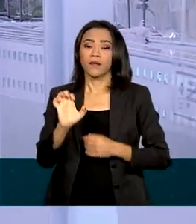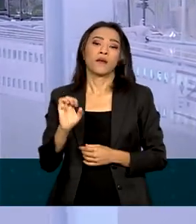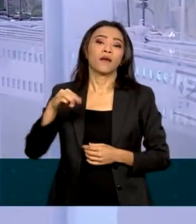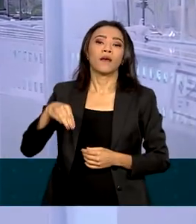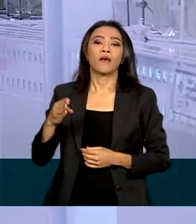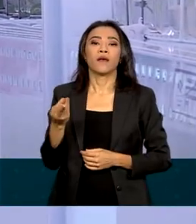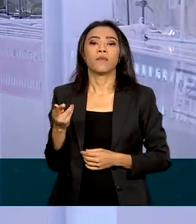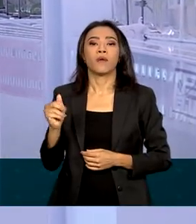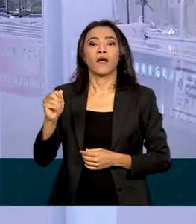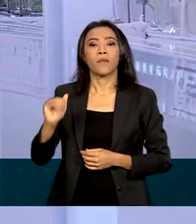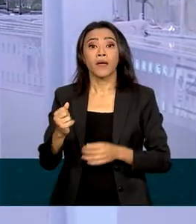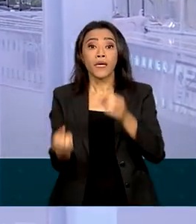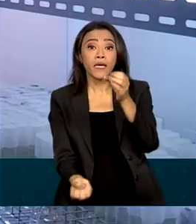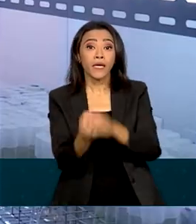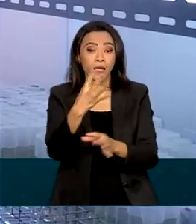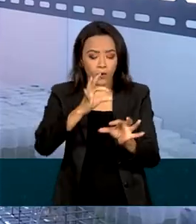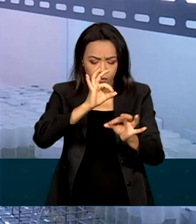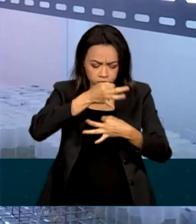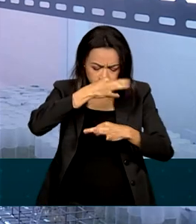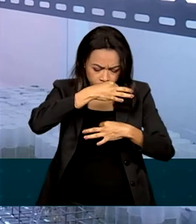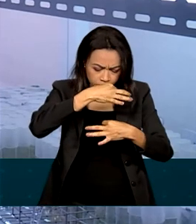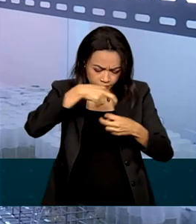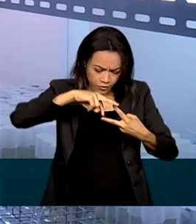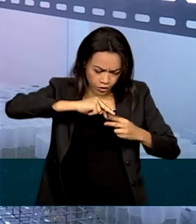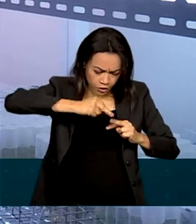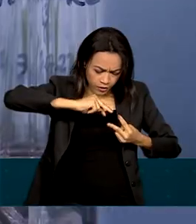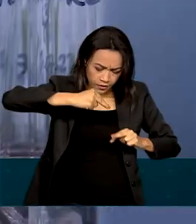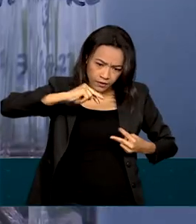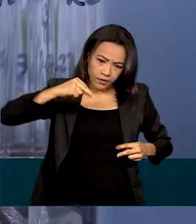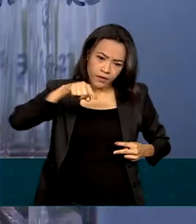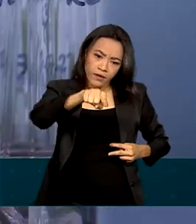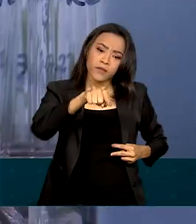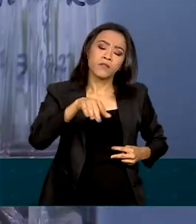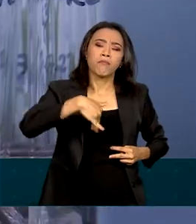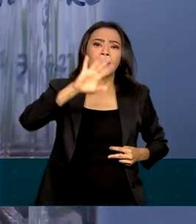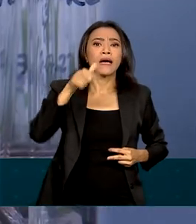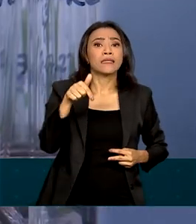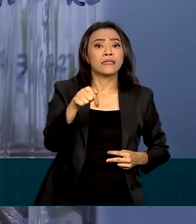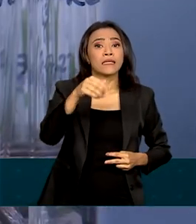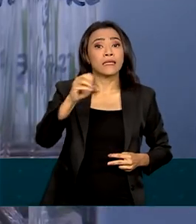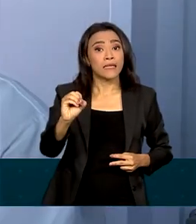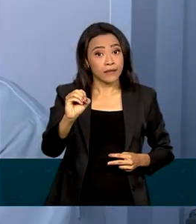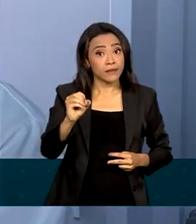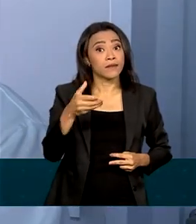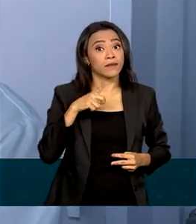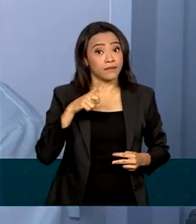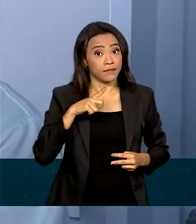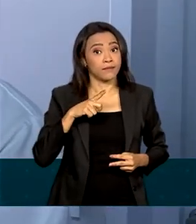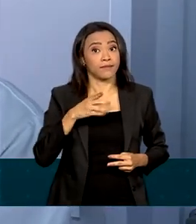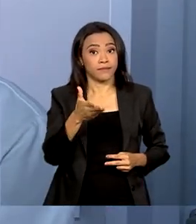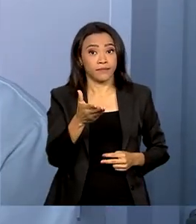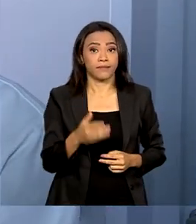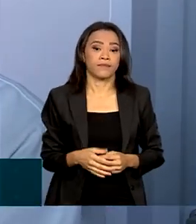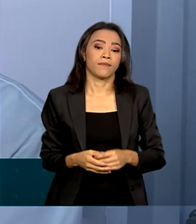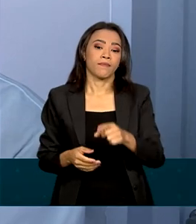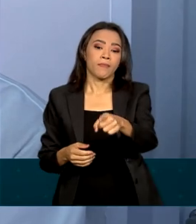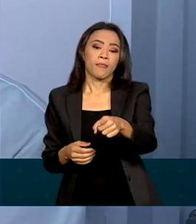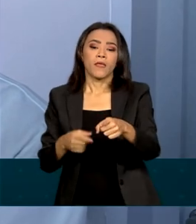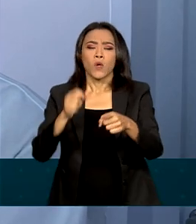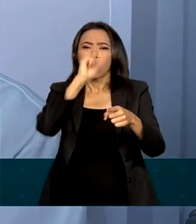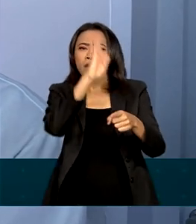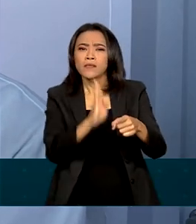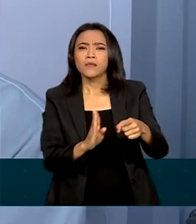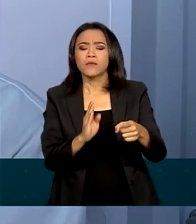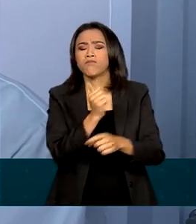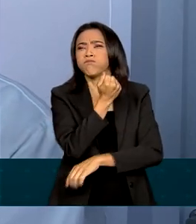genético de baunilhas do Brasil, que reúne mais de 70 espécies do produto. O Brasil é o berço de uma diversidade